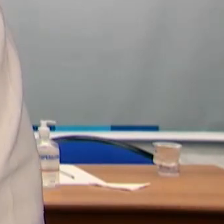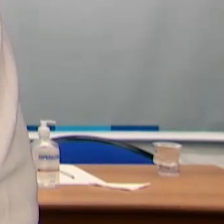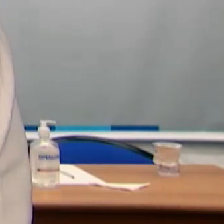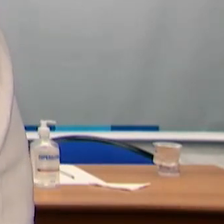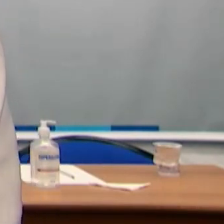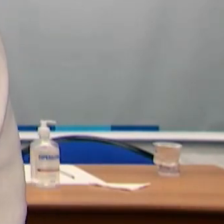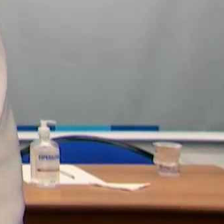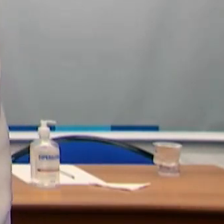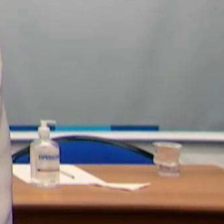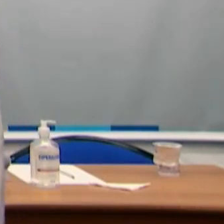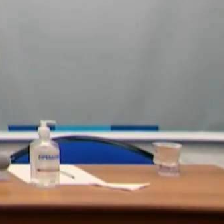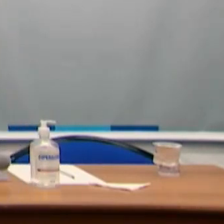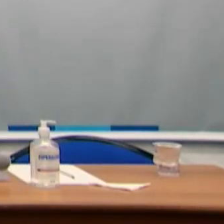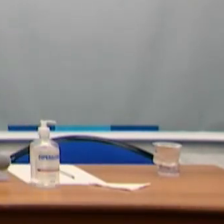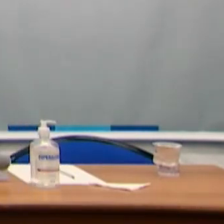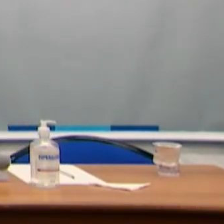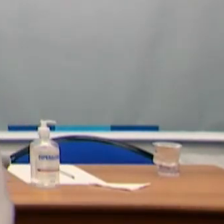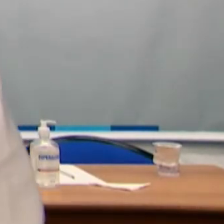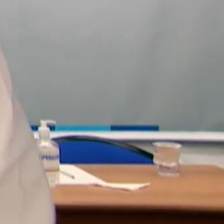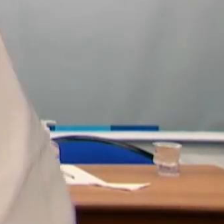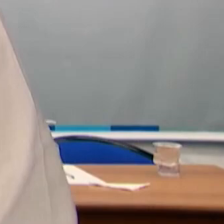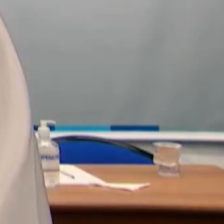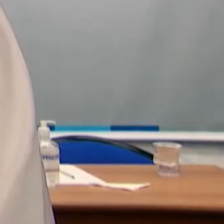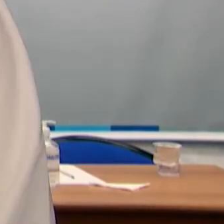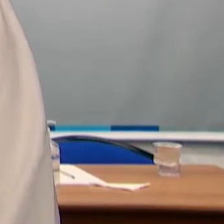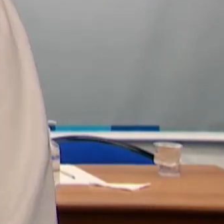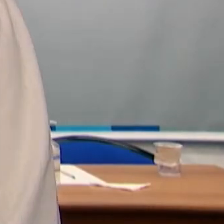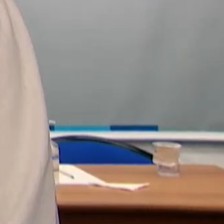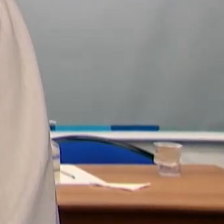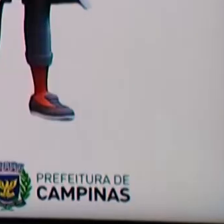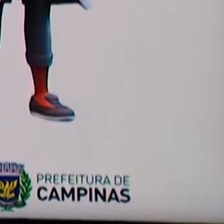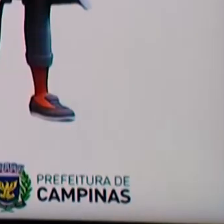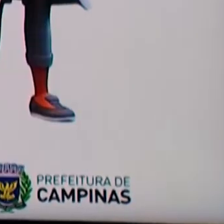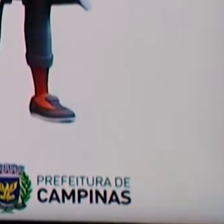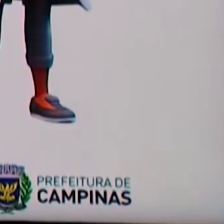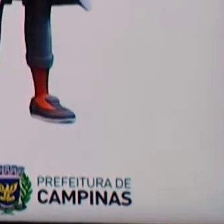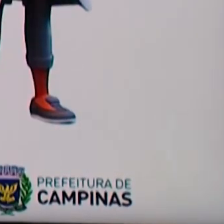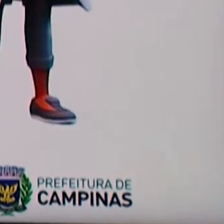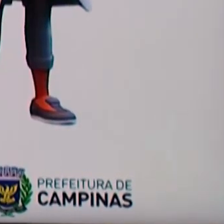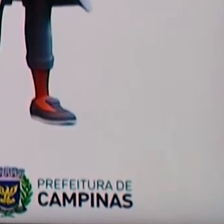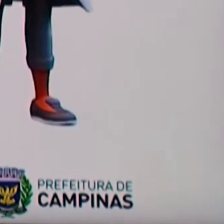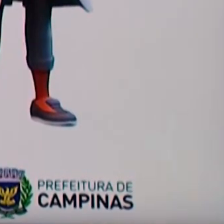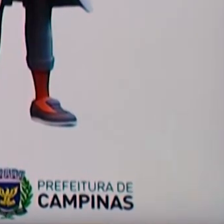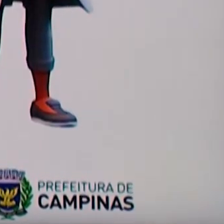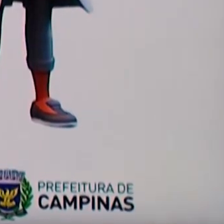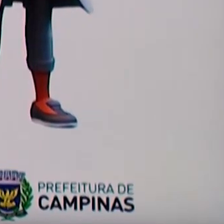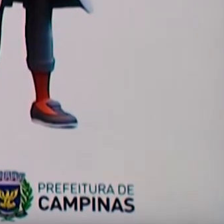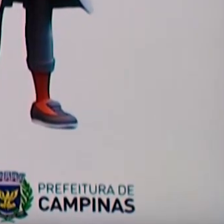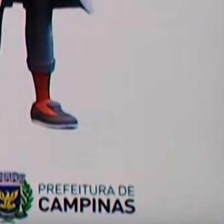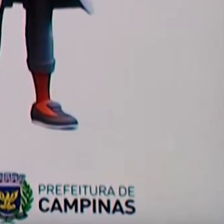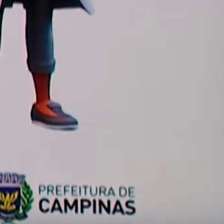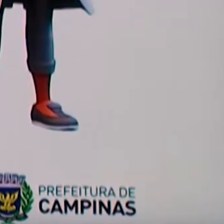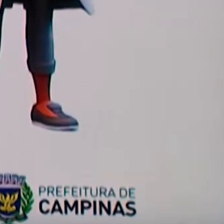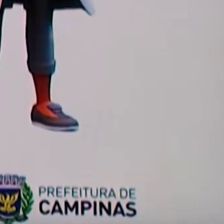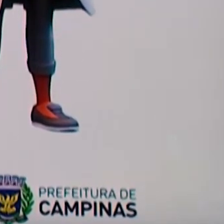e 84 mil consultas ano com a adoção desse processo. A pesquisa de satisfação